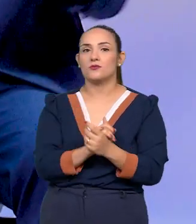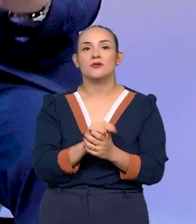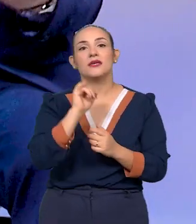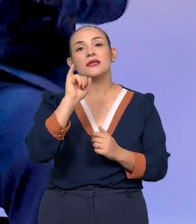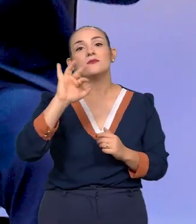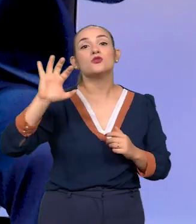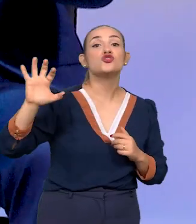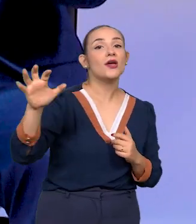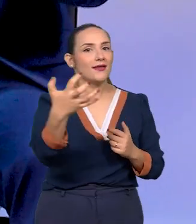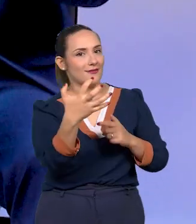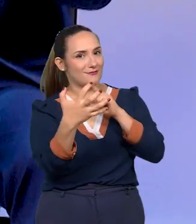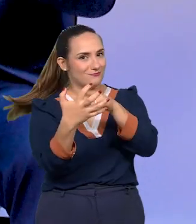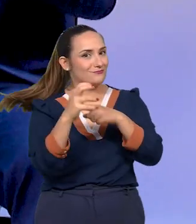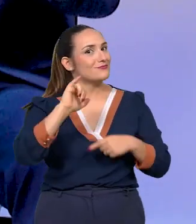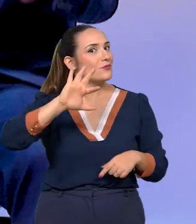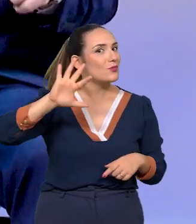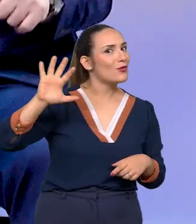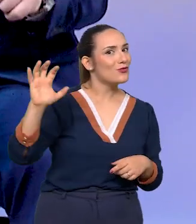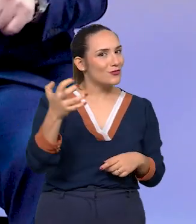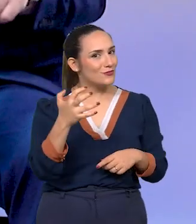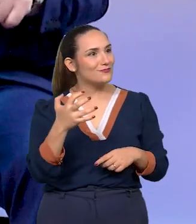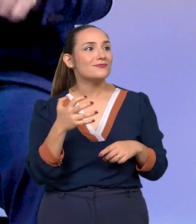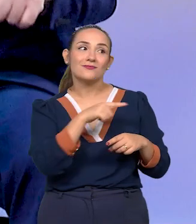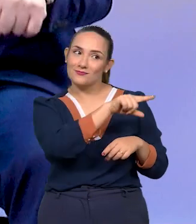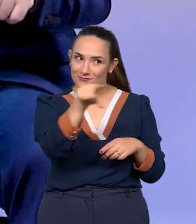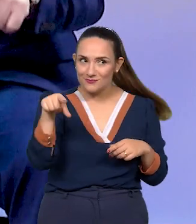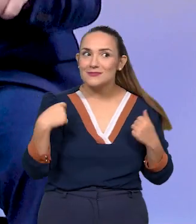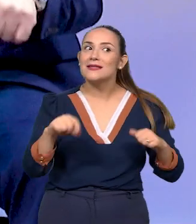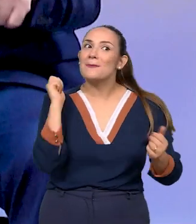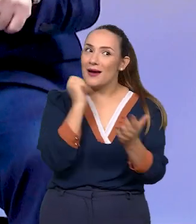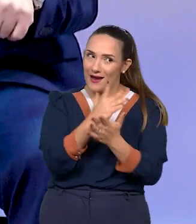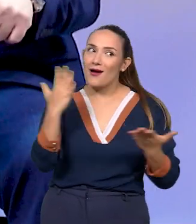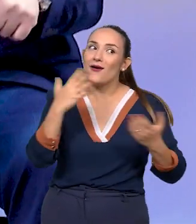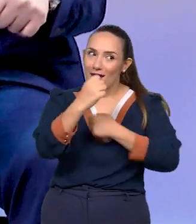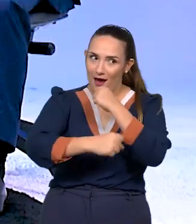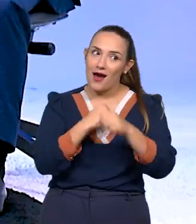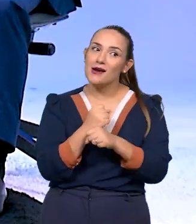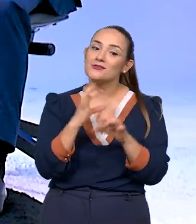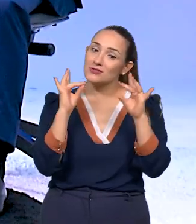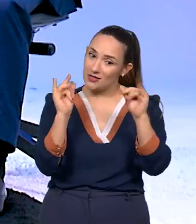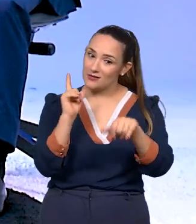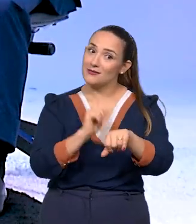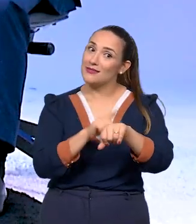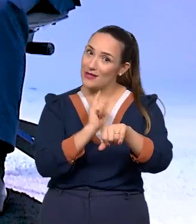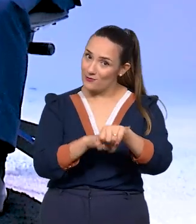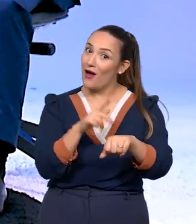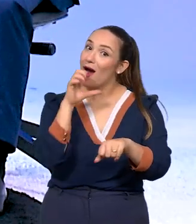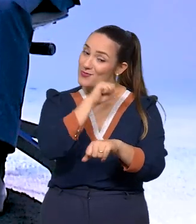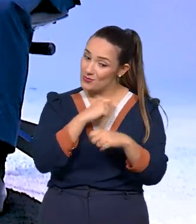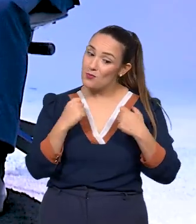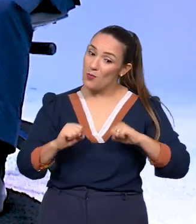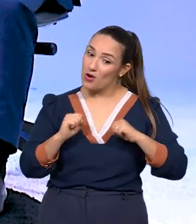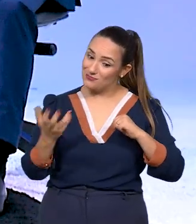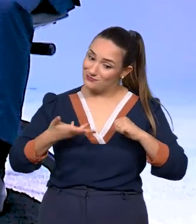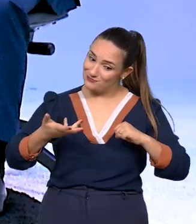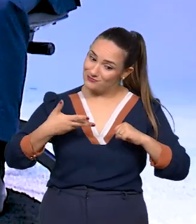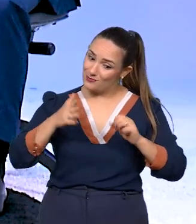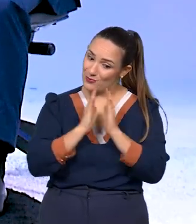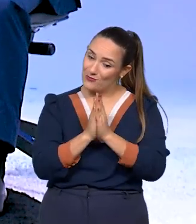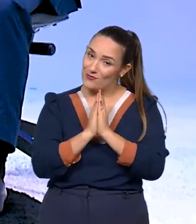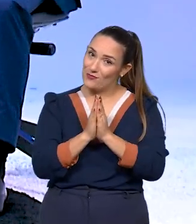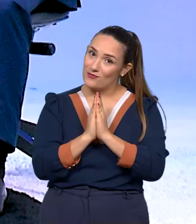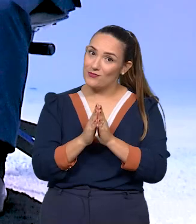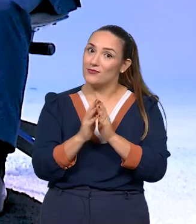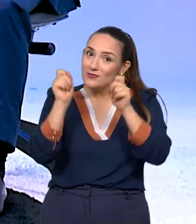oferi renda agora, lembrando que todo mundo tem que pagar imposto de renda esse ano, né? Está acabando o prazo, Está acabando o prazo, inclusive, vamos alertar o